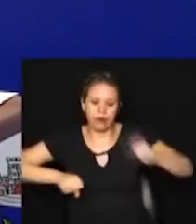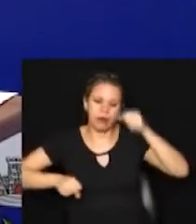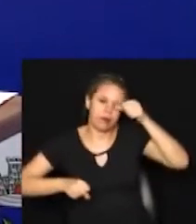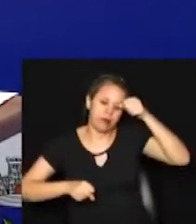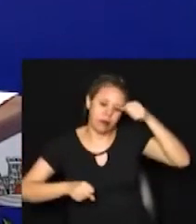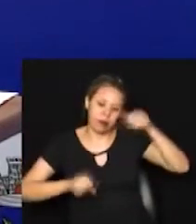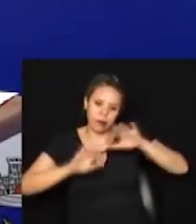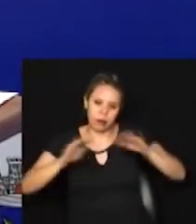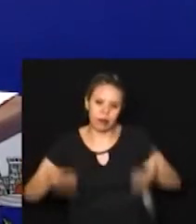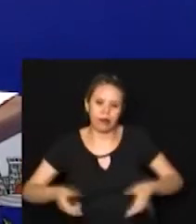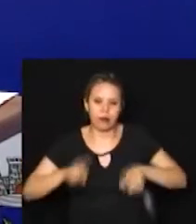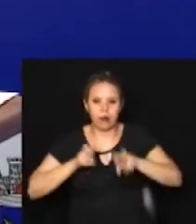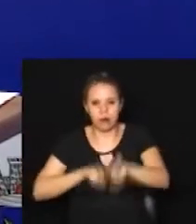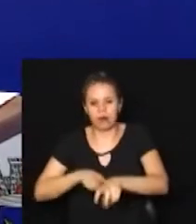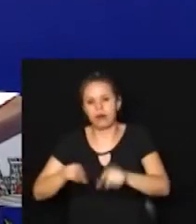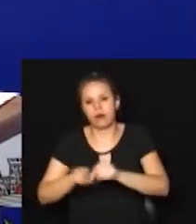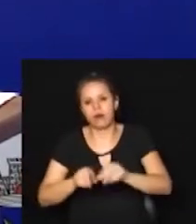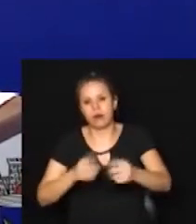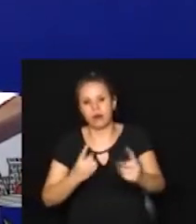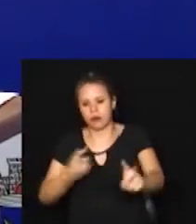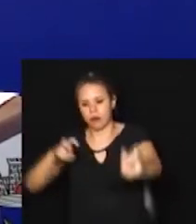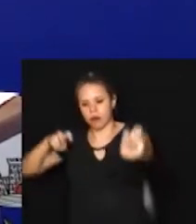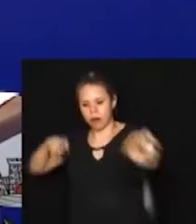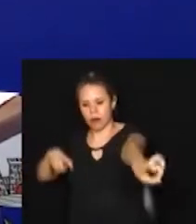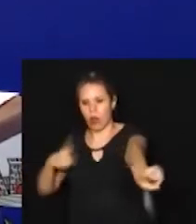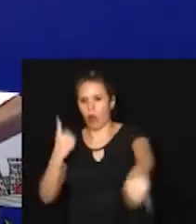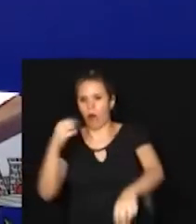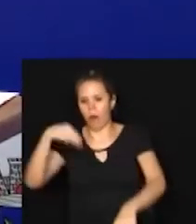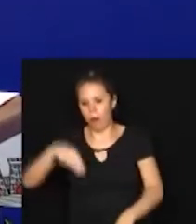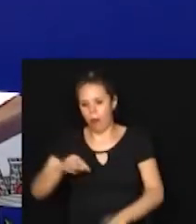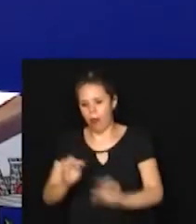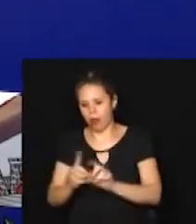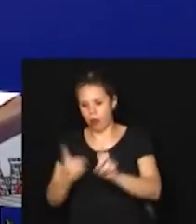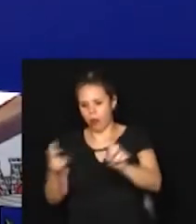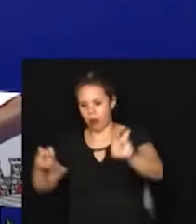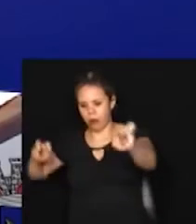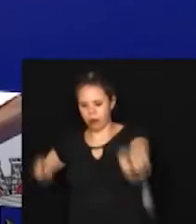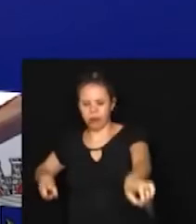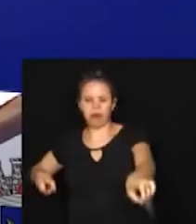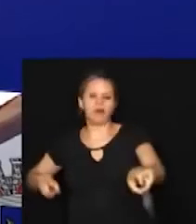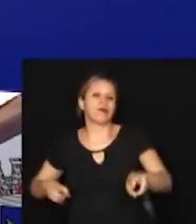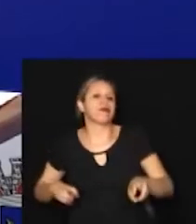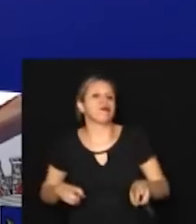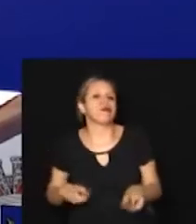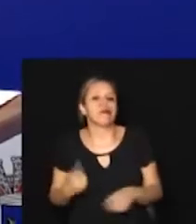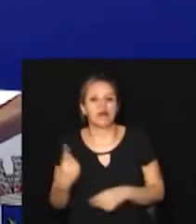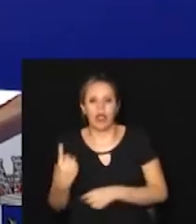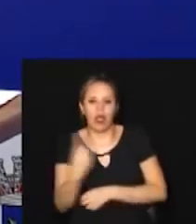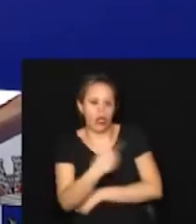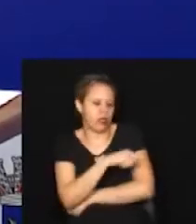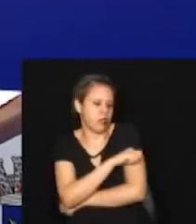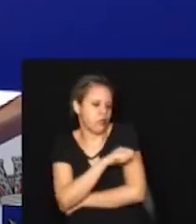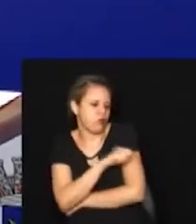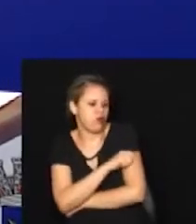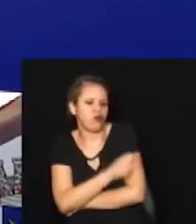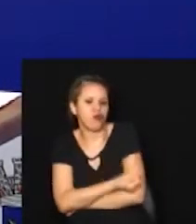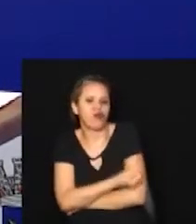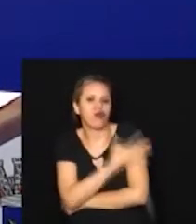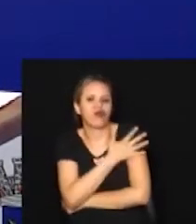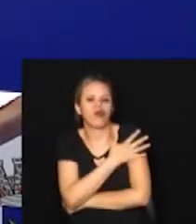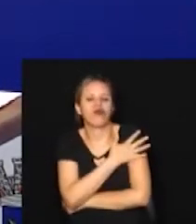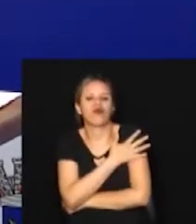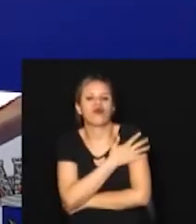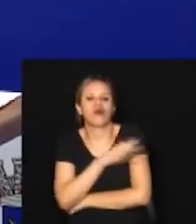serão disponibilizadas com distância de 1,5 metro entre uma e outra. Cada aluno do ensino fundamental